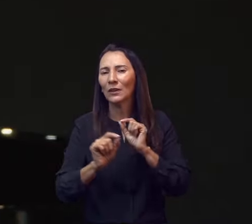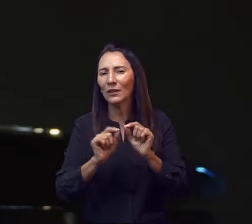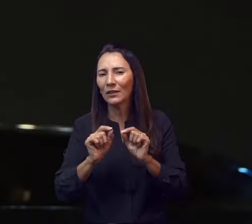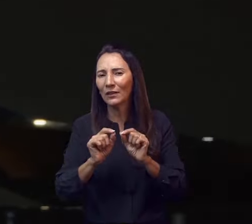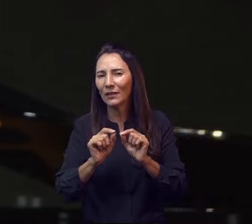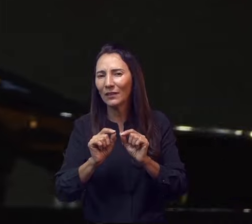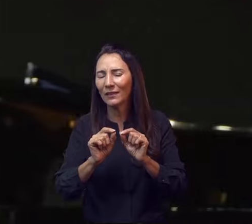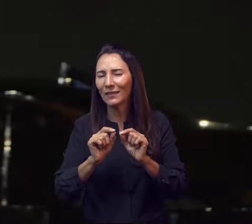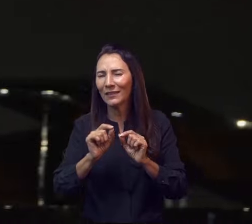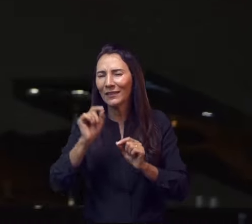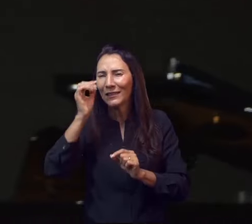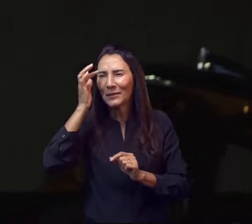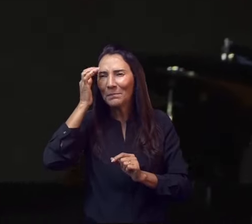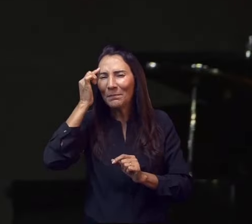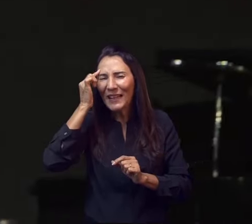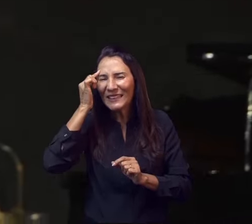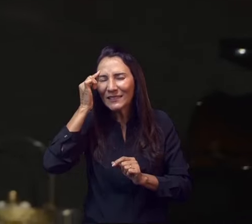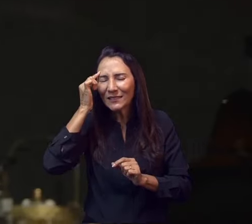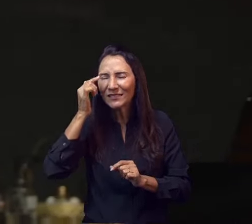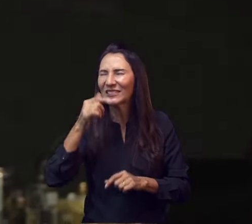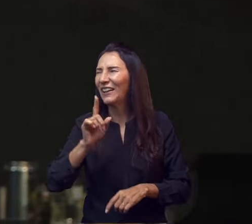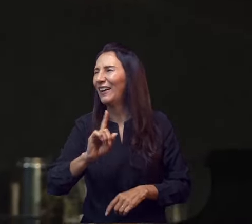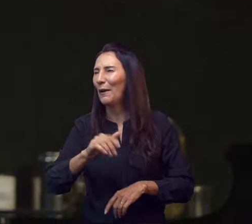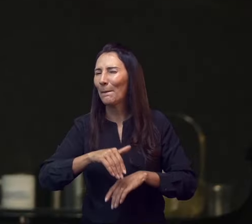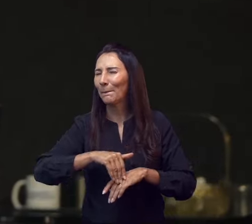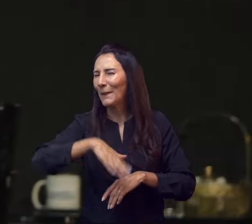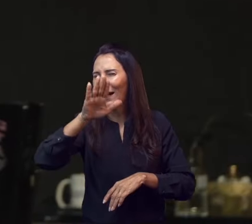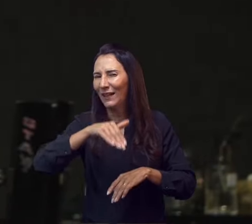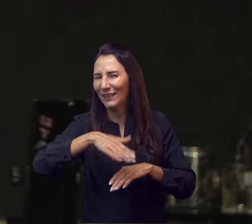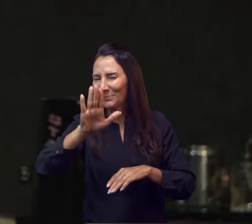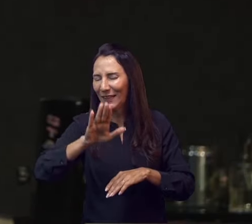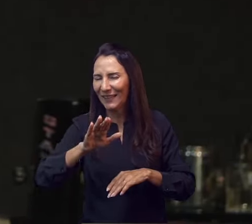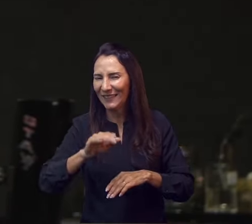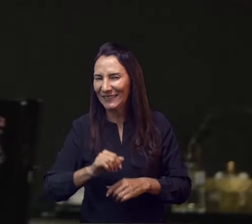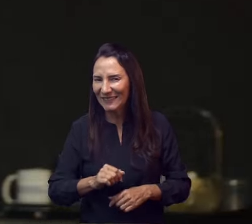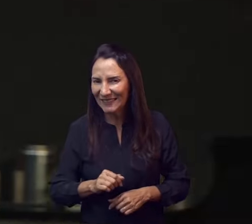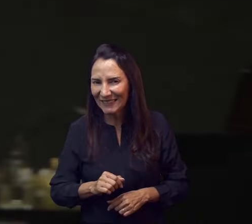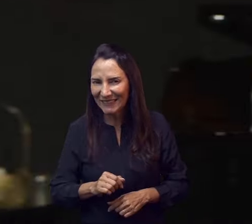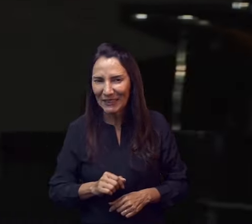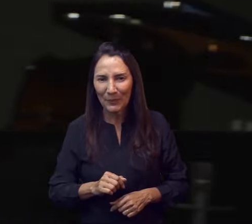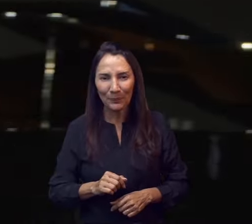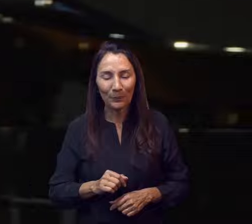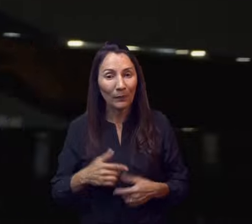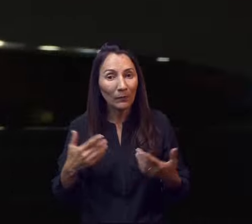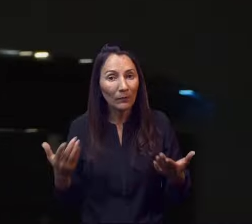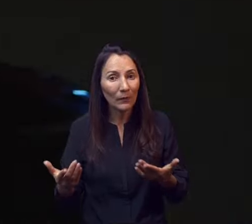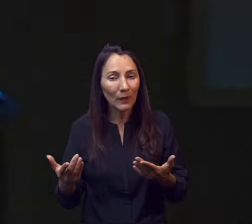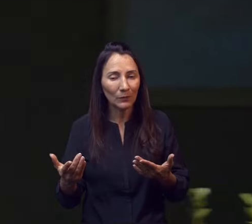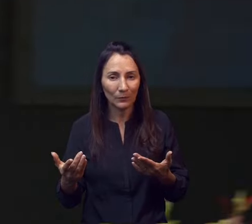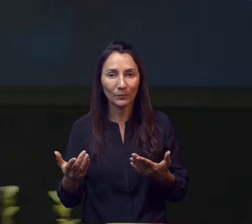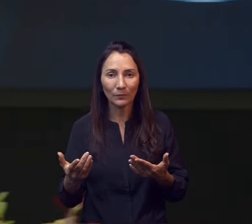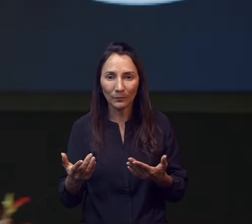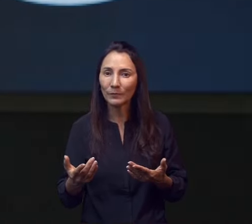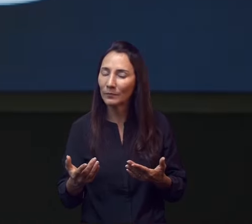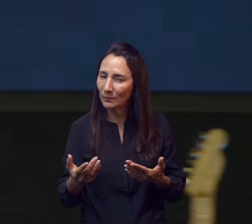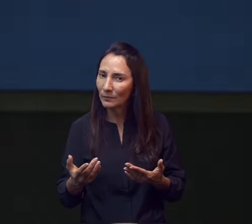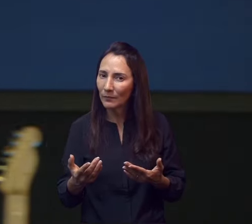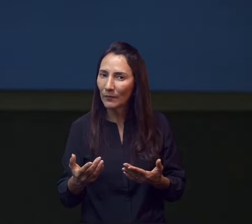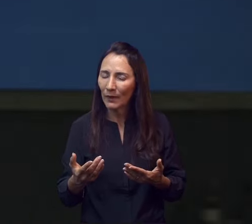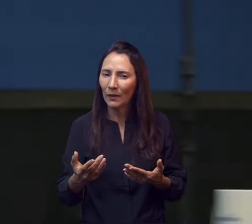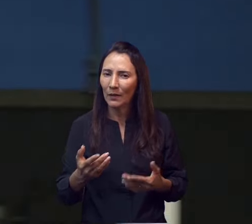a imaginação e a capacidade humana então o apóstolo pela inspiração